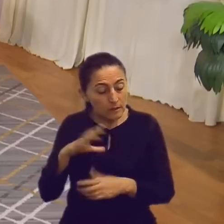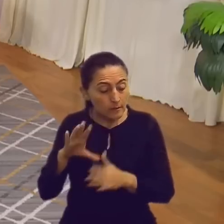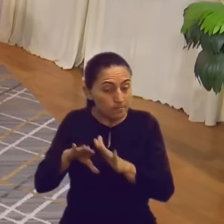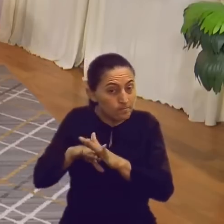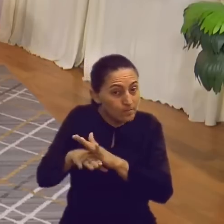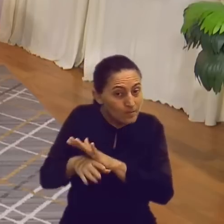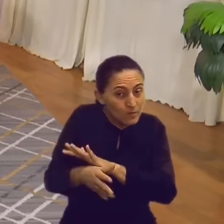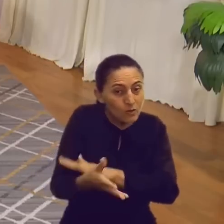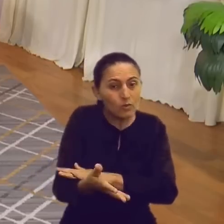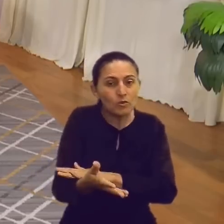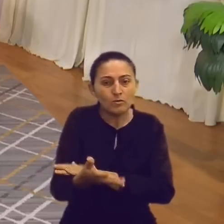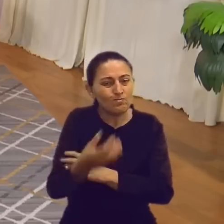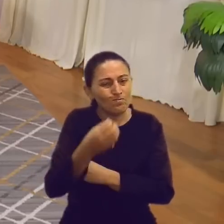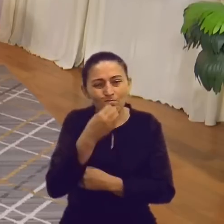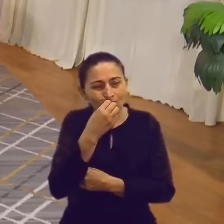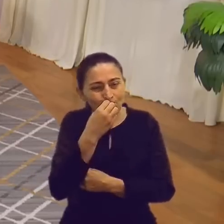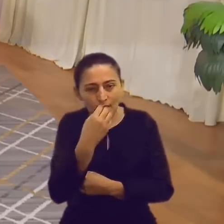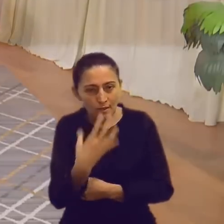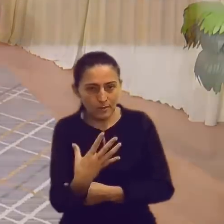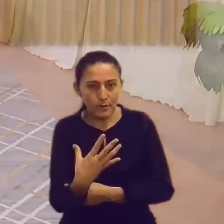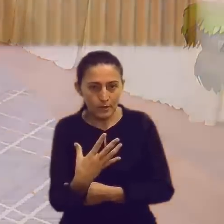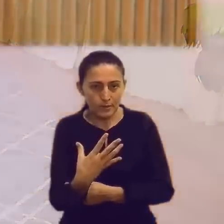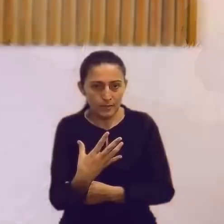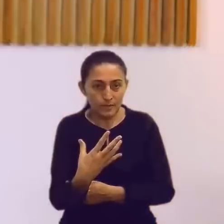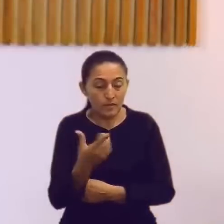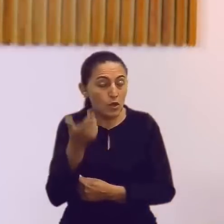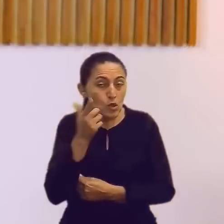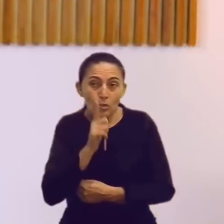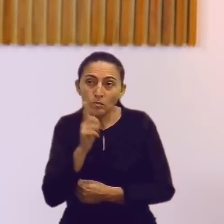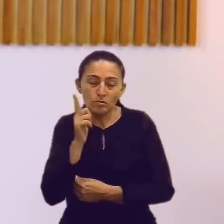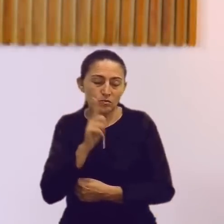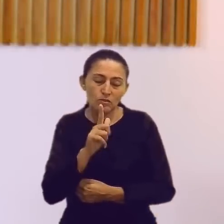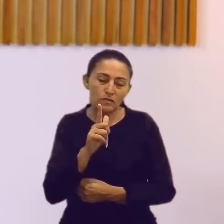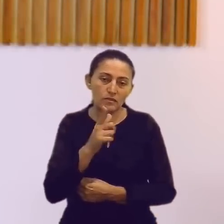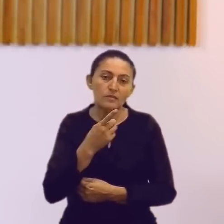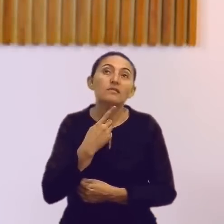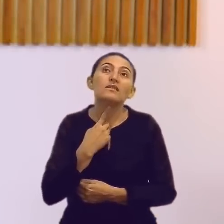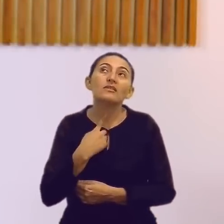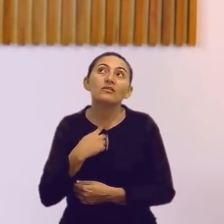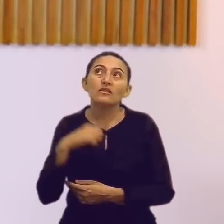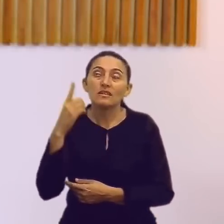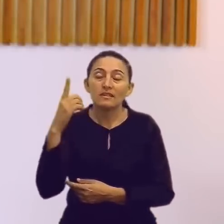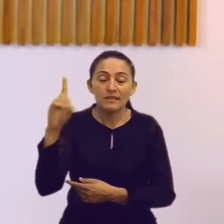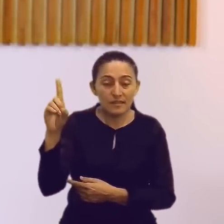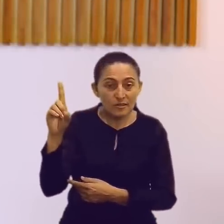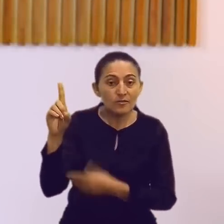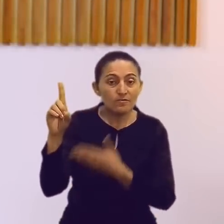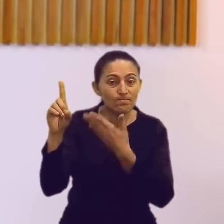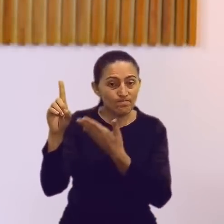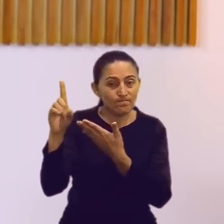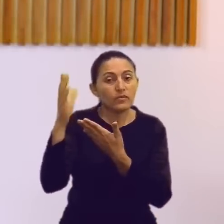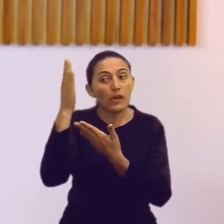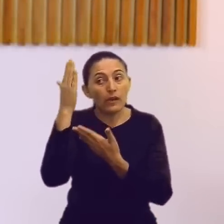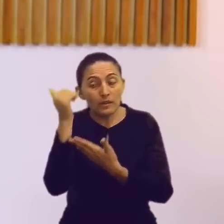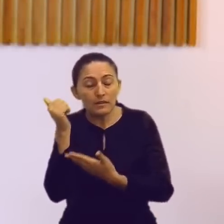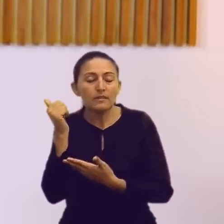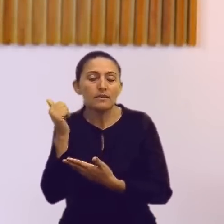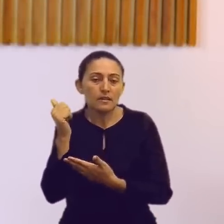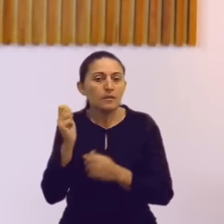pratica e não estão de acordo com a vontade de Cristo, saiba que isso é